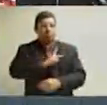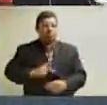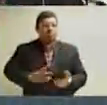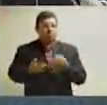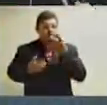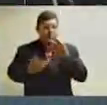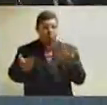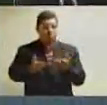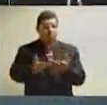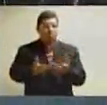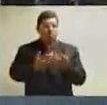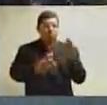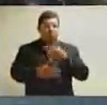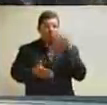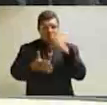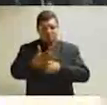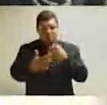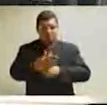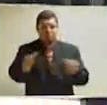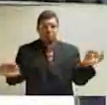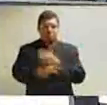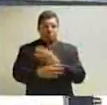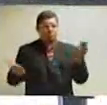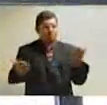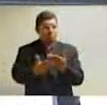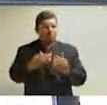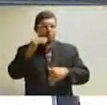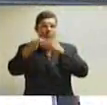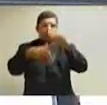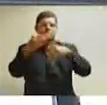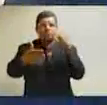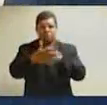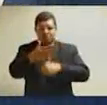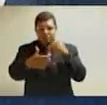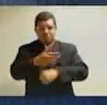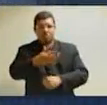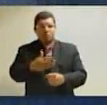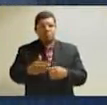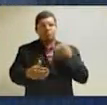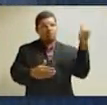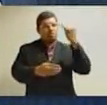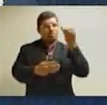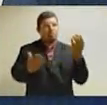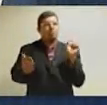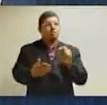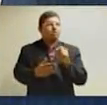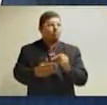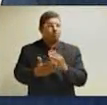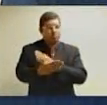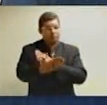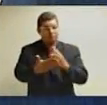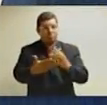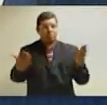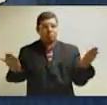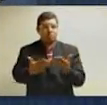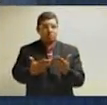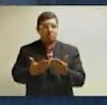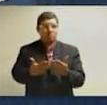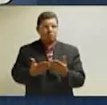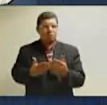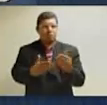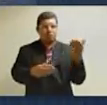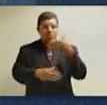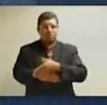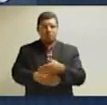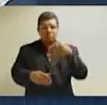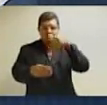quero dizer que essa luta não termina agora. Essa luta tem um capítulo fundamental que começa hoje, que é o